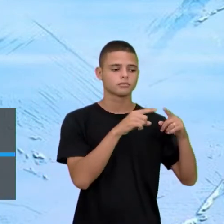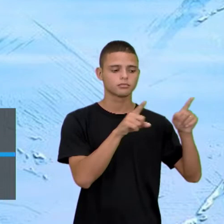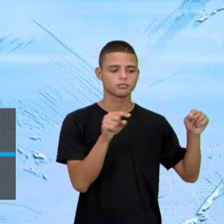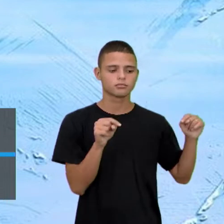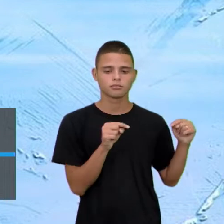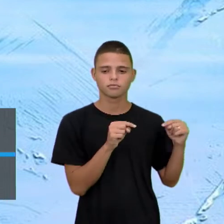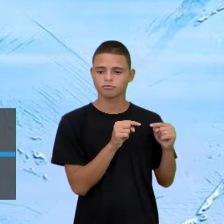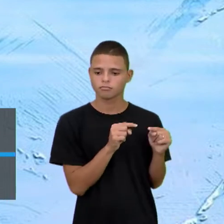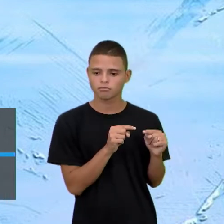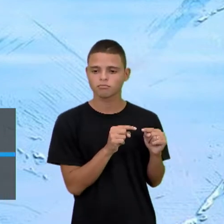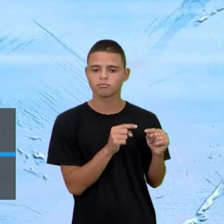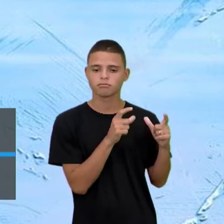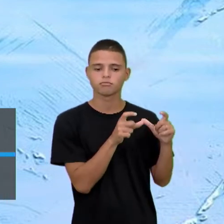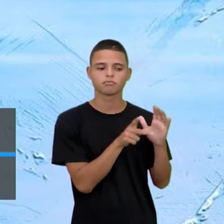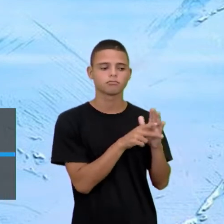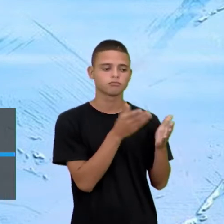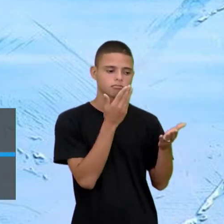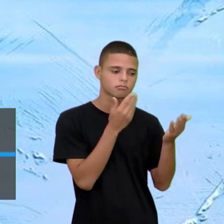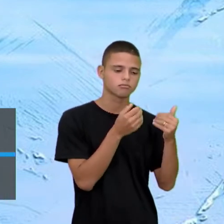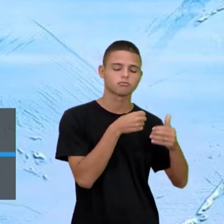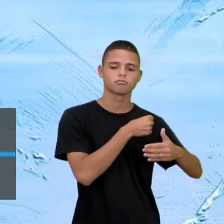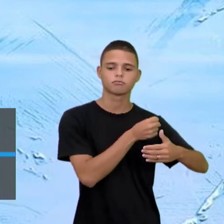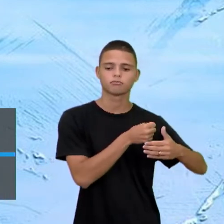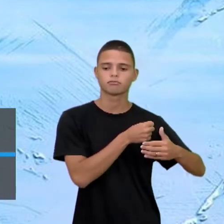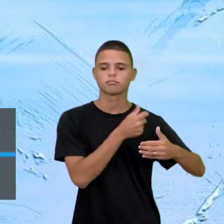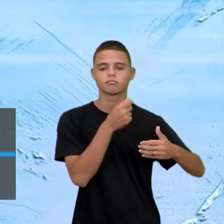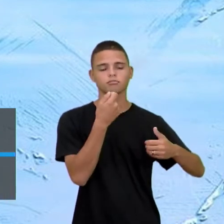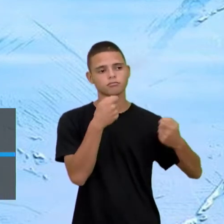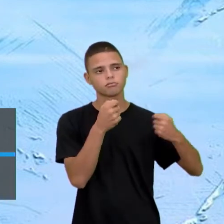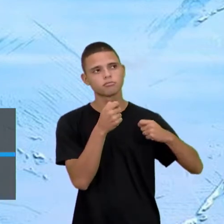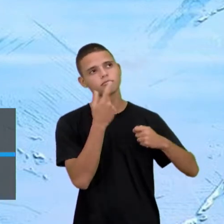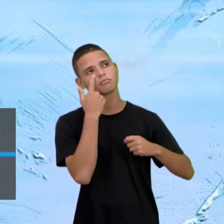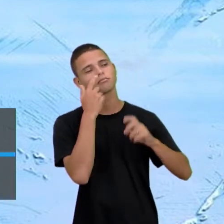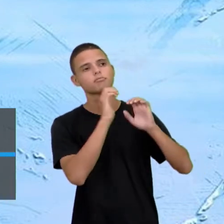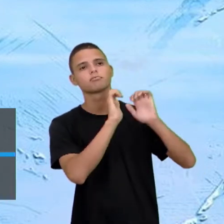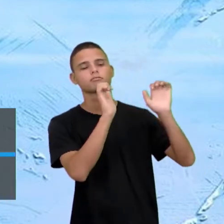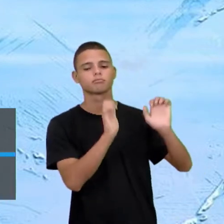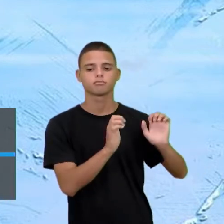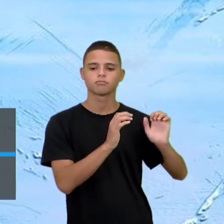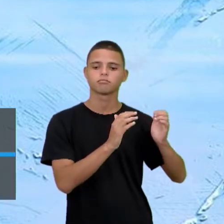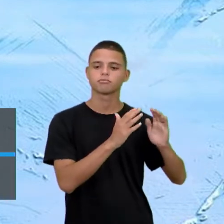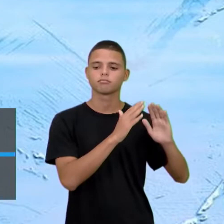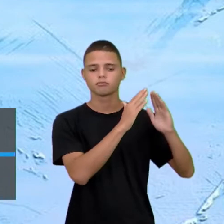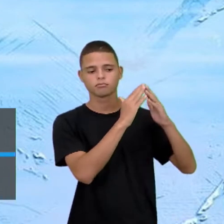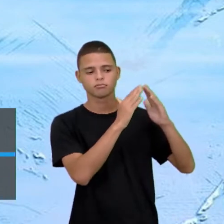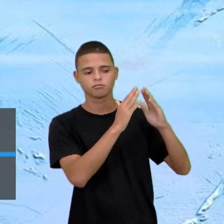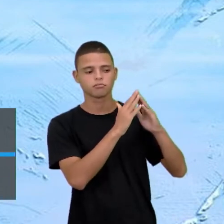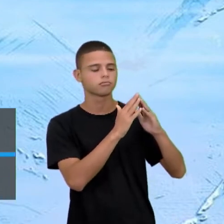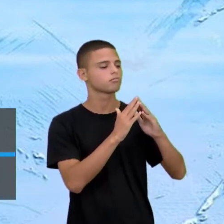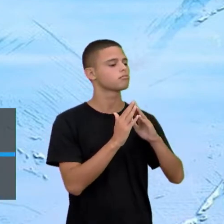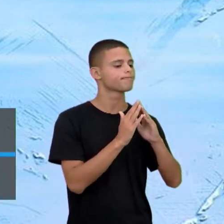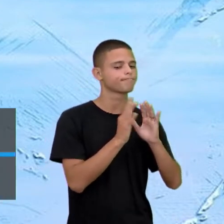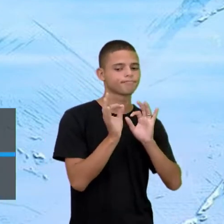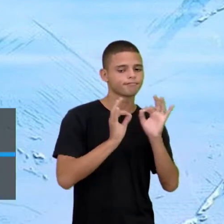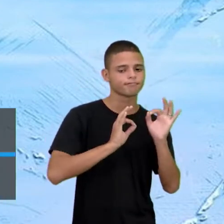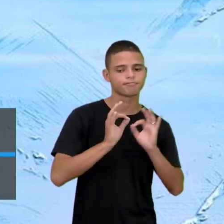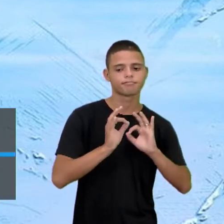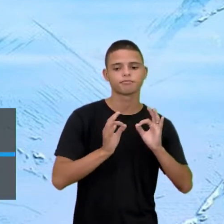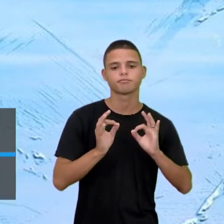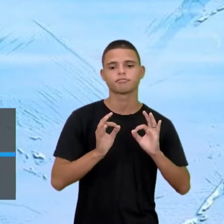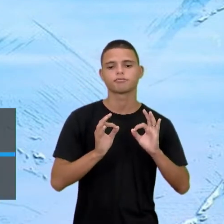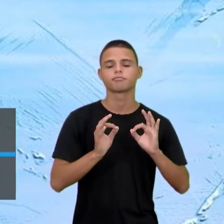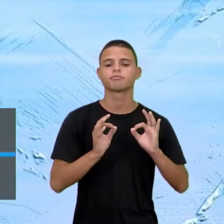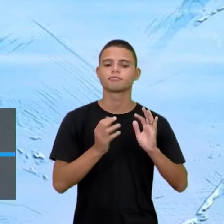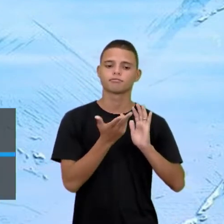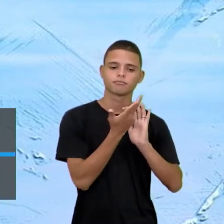encaixar num projeto de arquitetura do prédio, que tem que se encaixar num projeto de design da cozinha. Ou seja, na verdade,